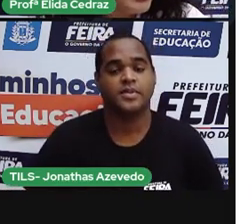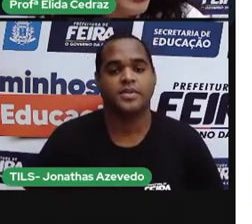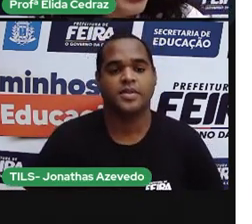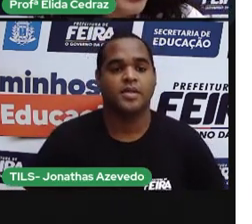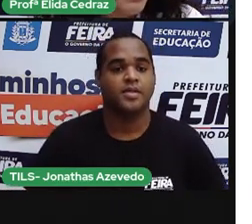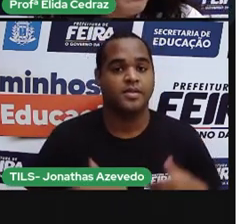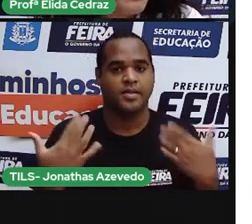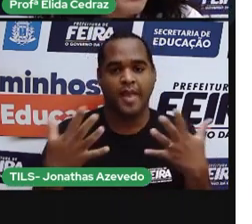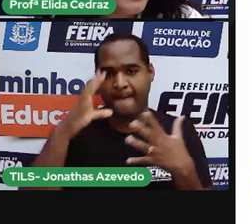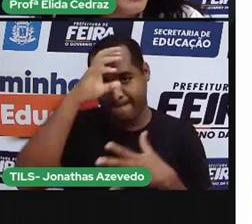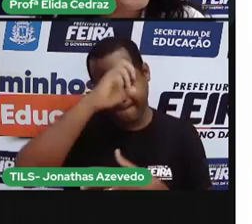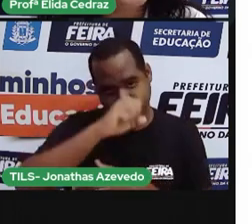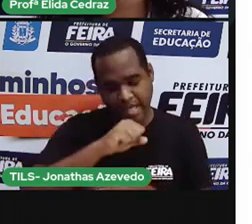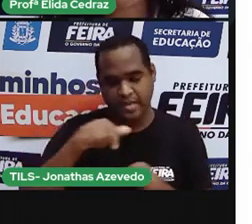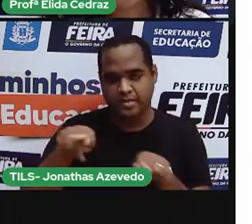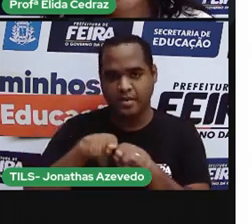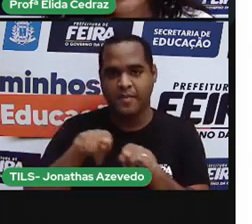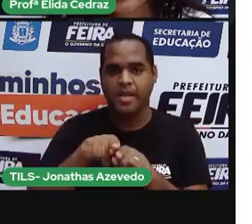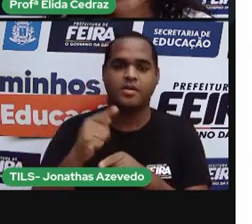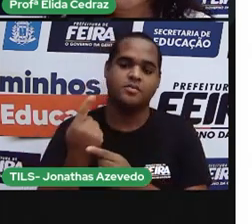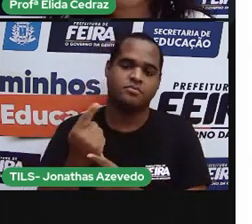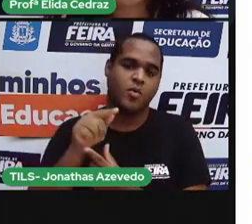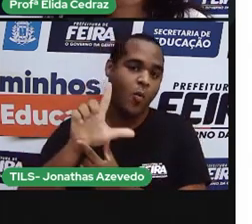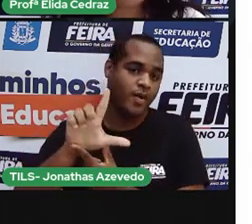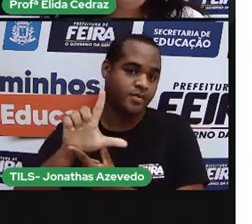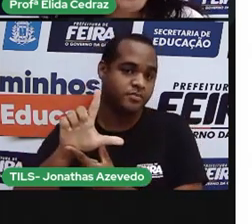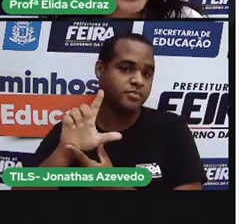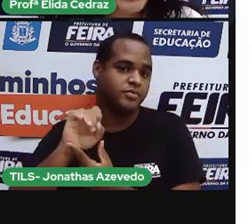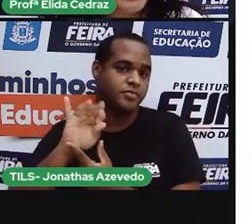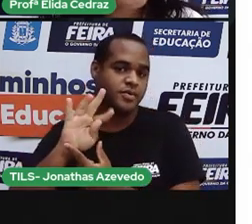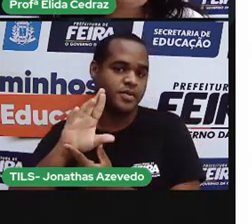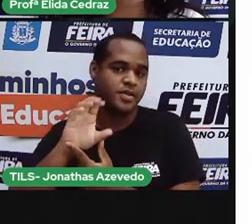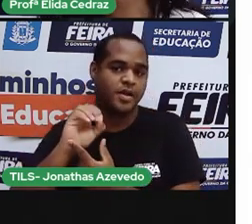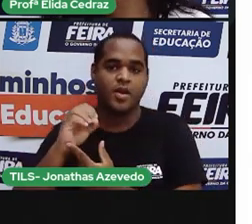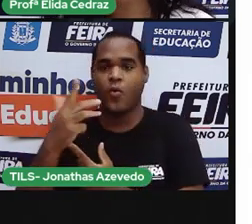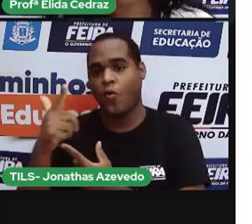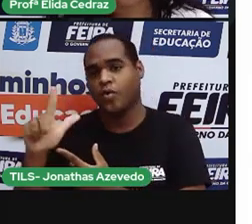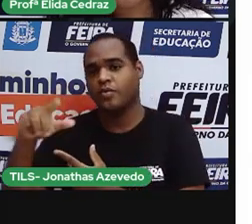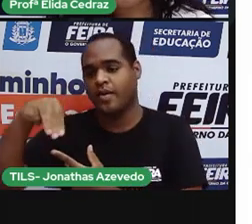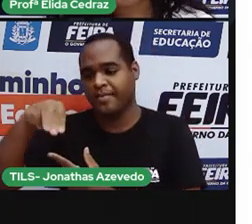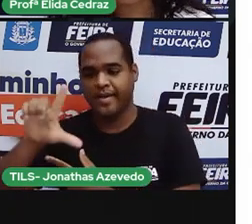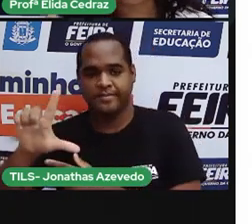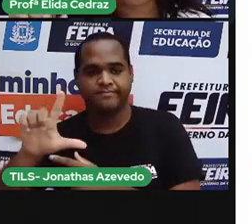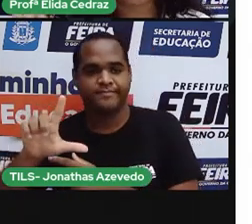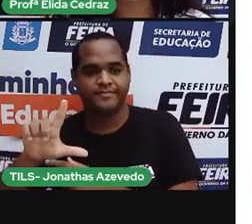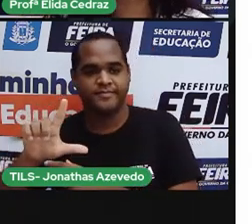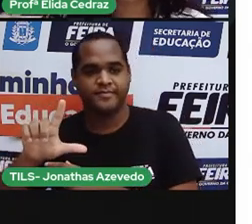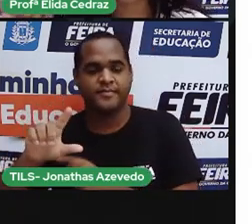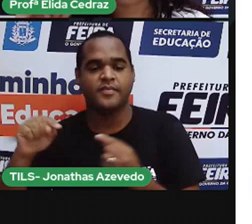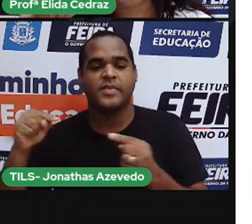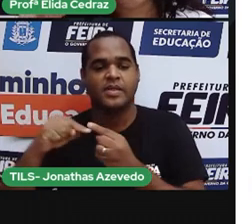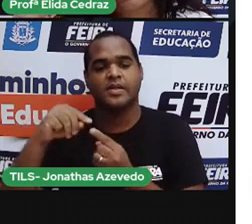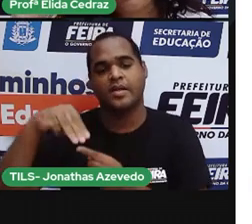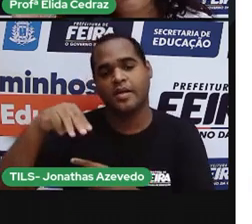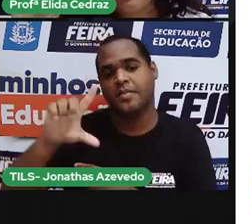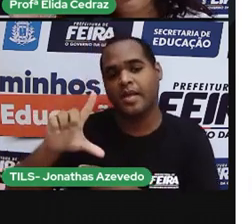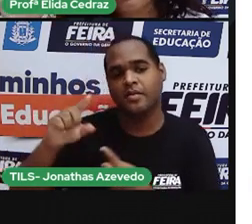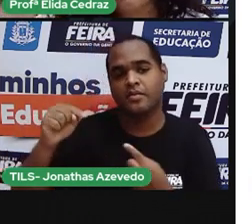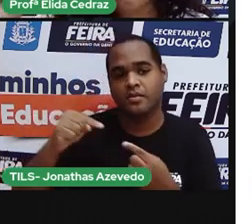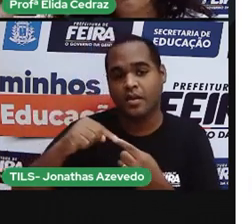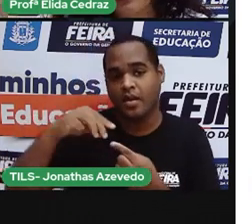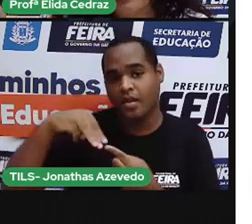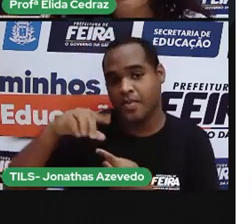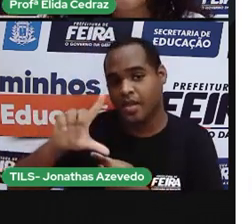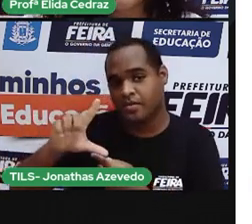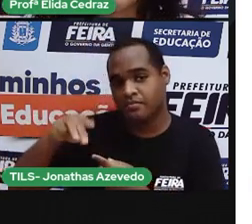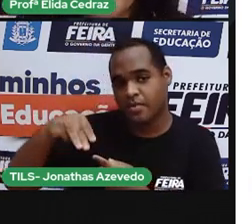Aprendemos medidas de capacidade, o litro e o mililitro. O mililitro é aquele que é o M